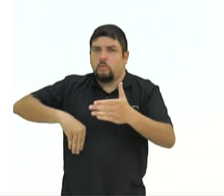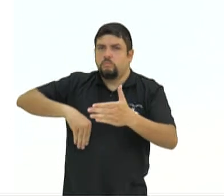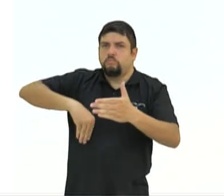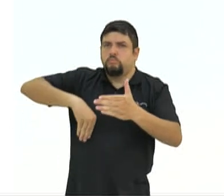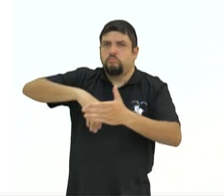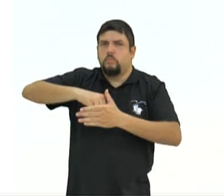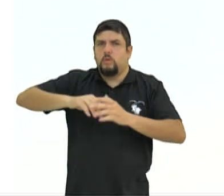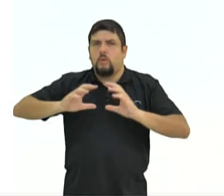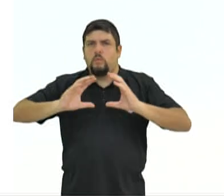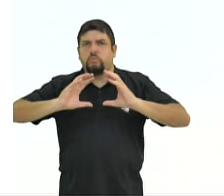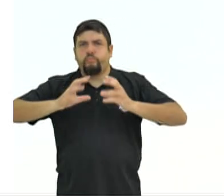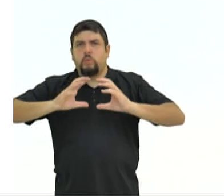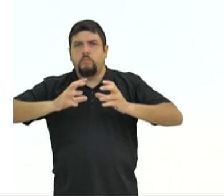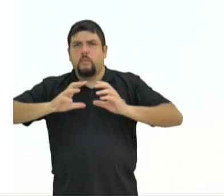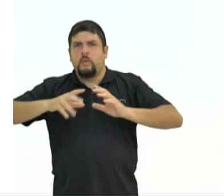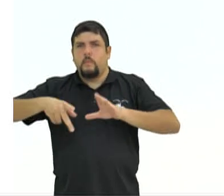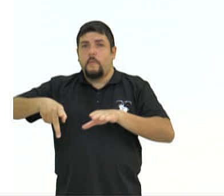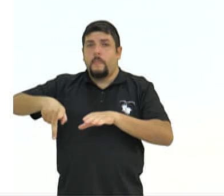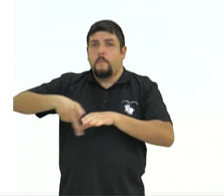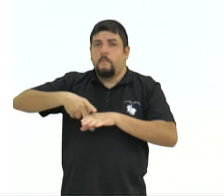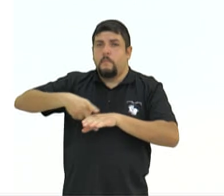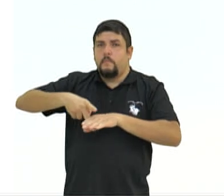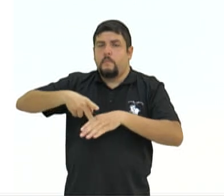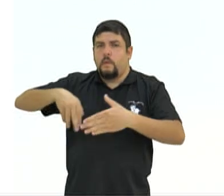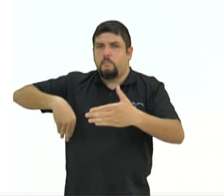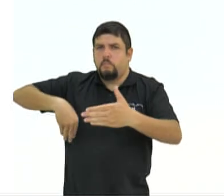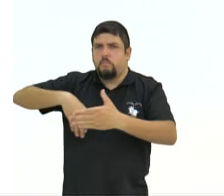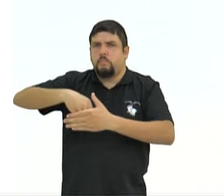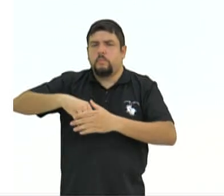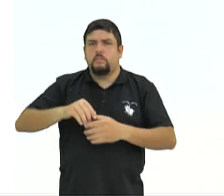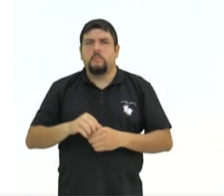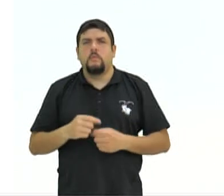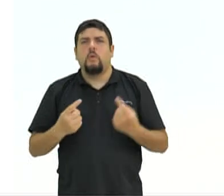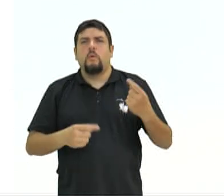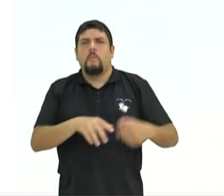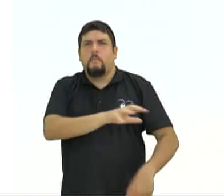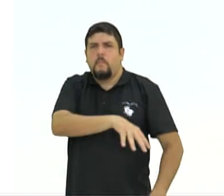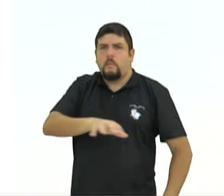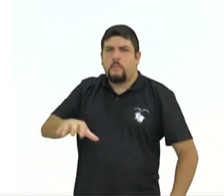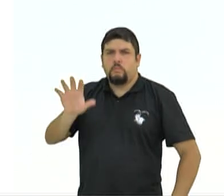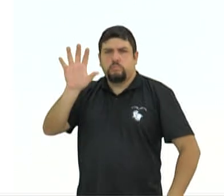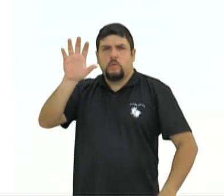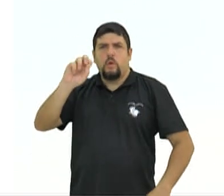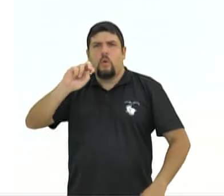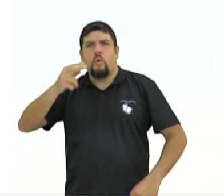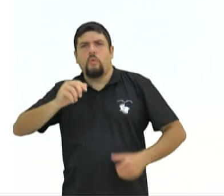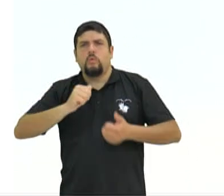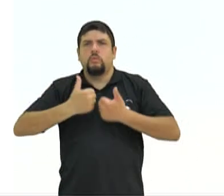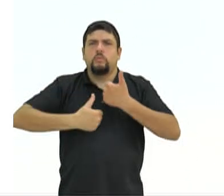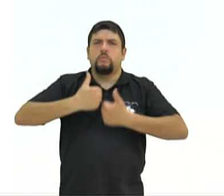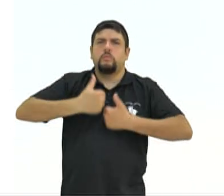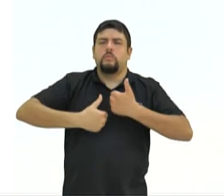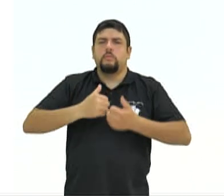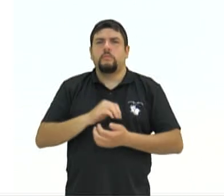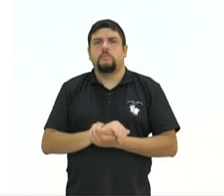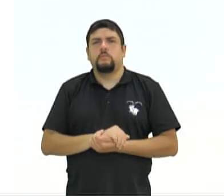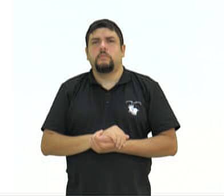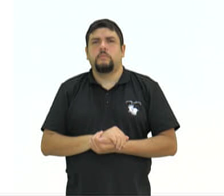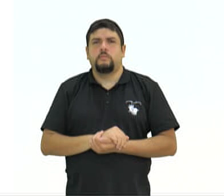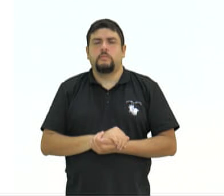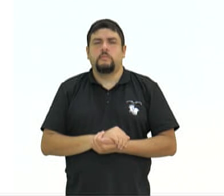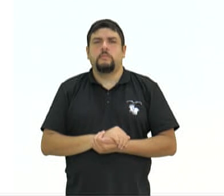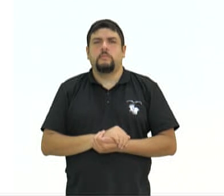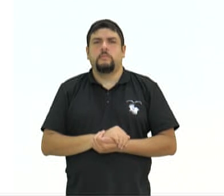chuta, golpeia, né, a bola com os pés? El baloncesto ou el futebol? Marca com X. Mira